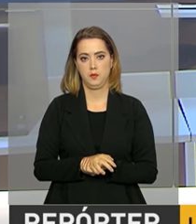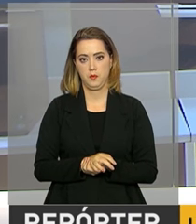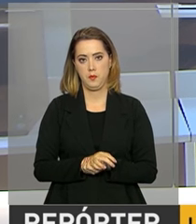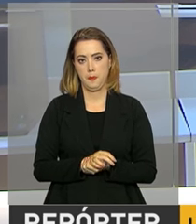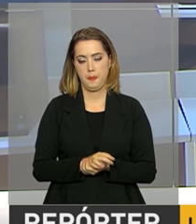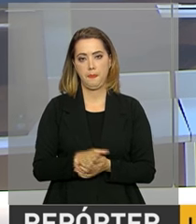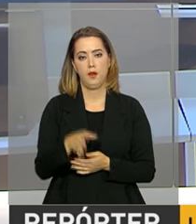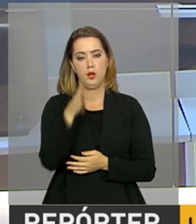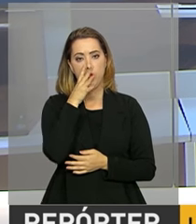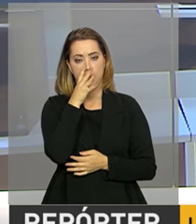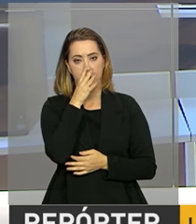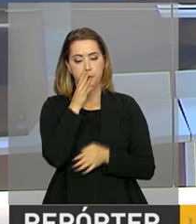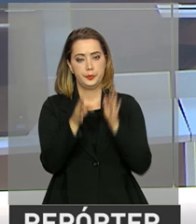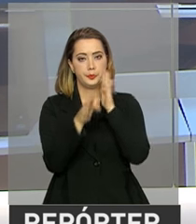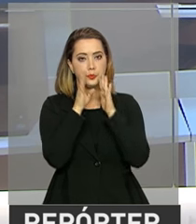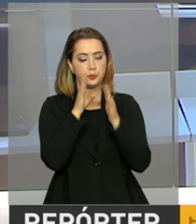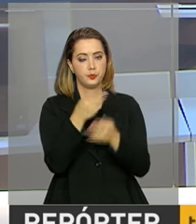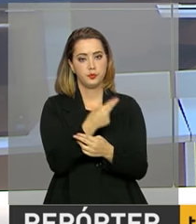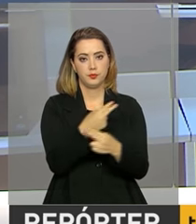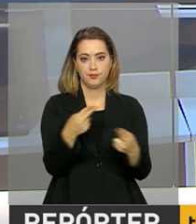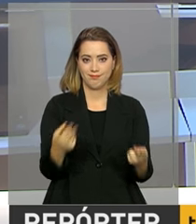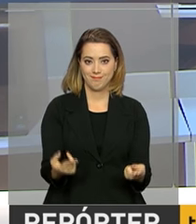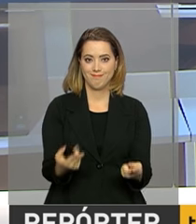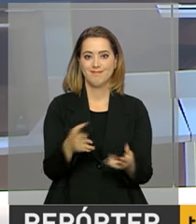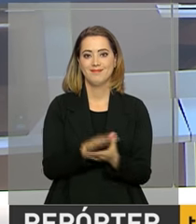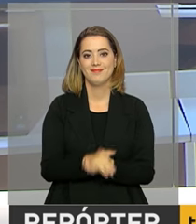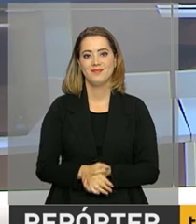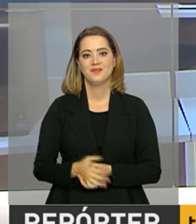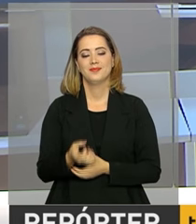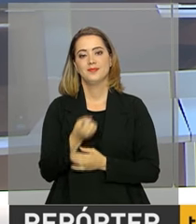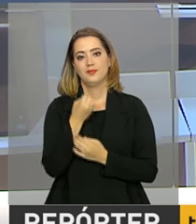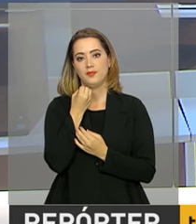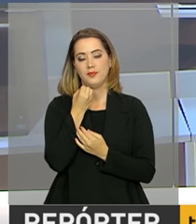informações. Acompanhe as novidades também nas nossas redes